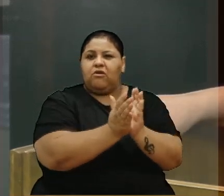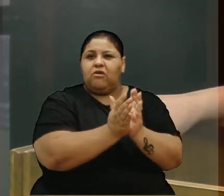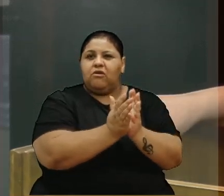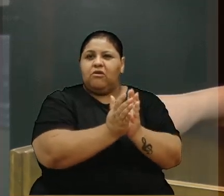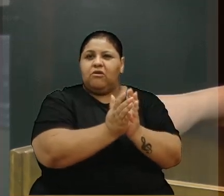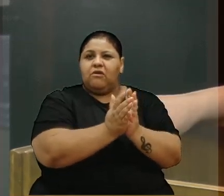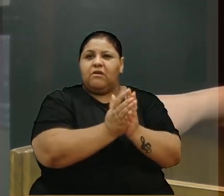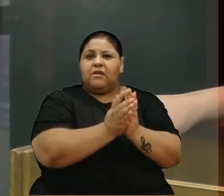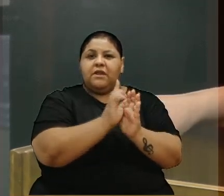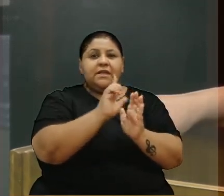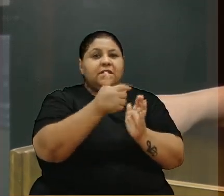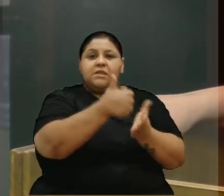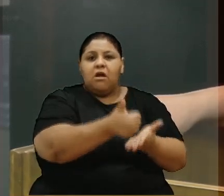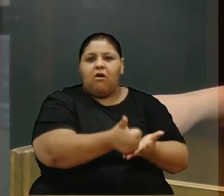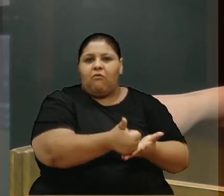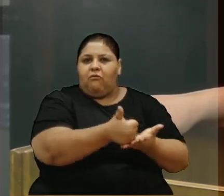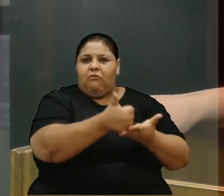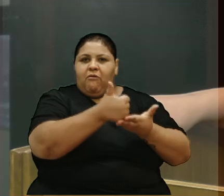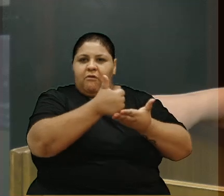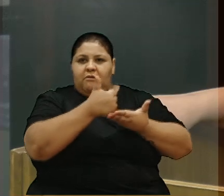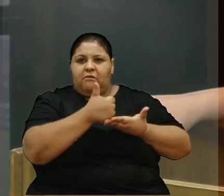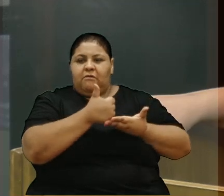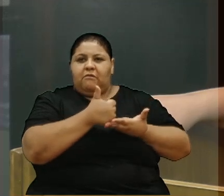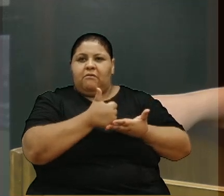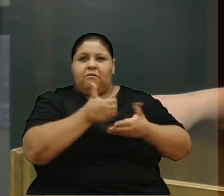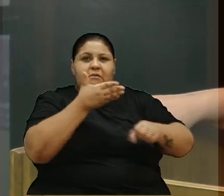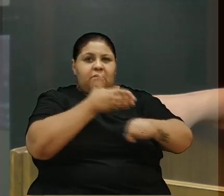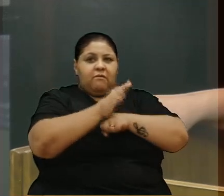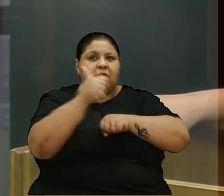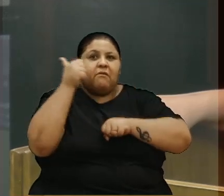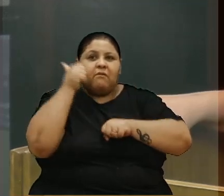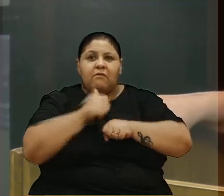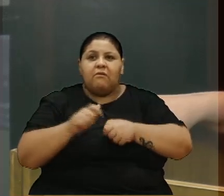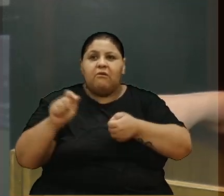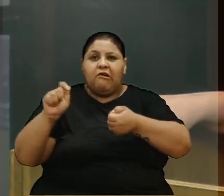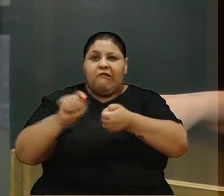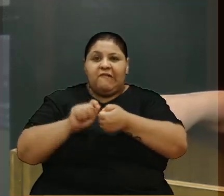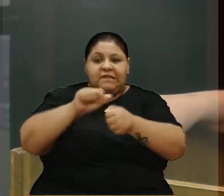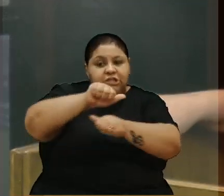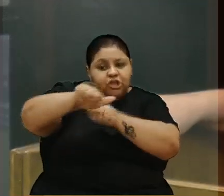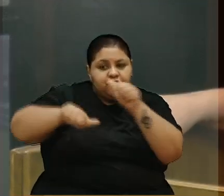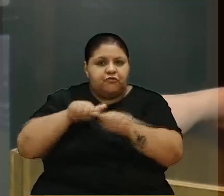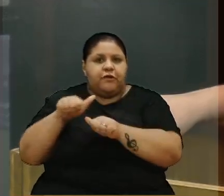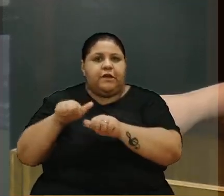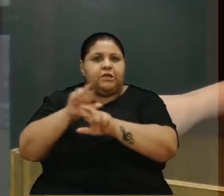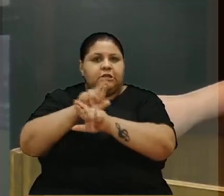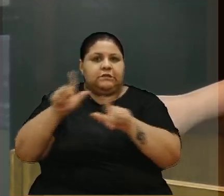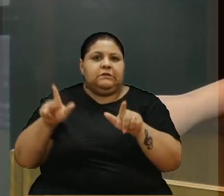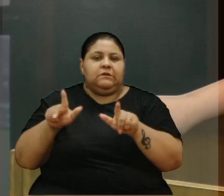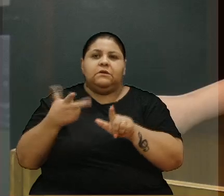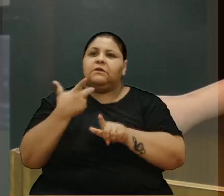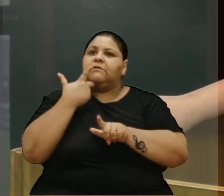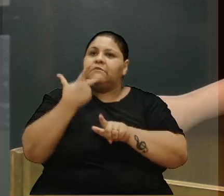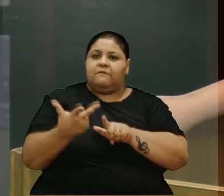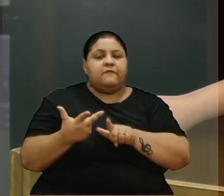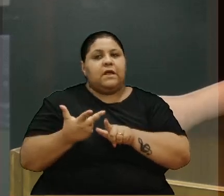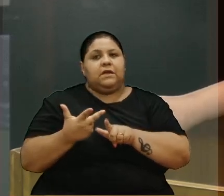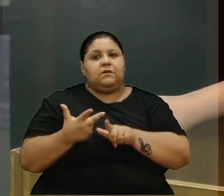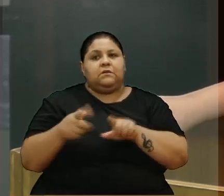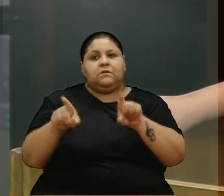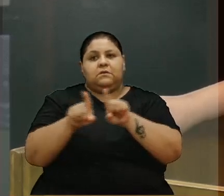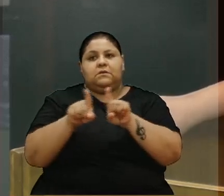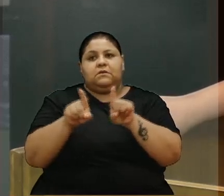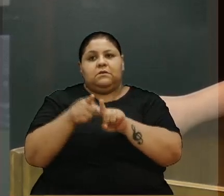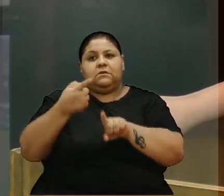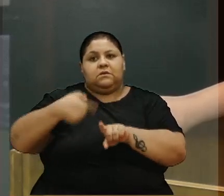invés de nos apoiarem, de apoiarem a participação feminina, fazem o oposto disso. Reafirmam ainda mais